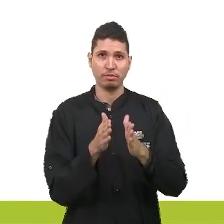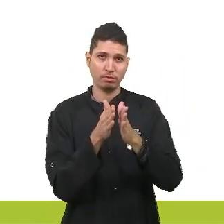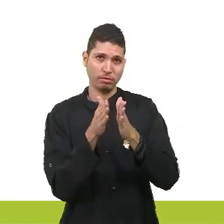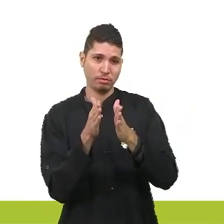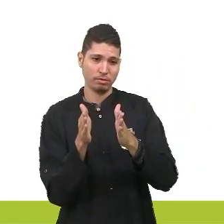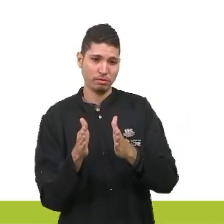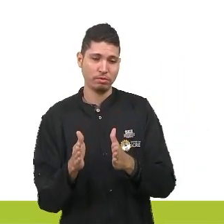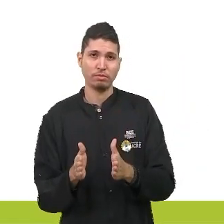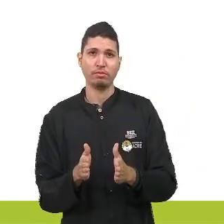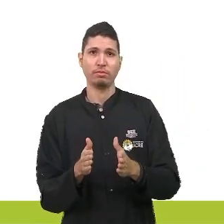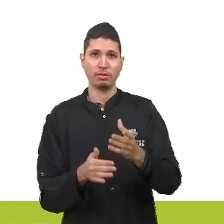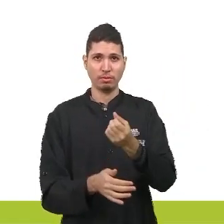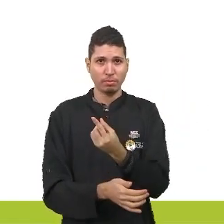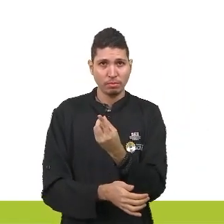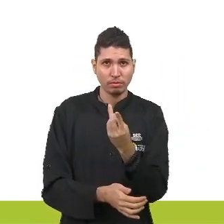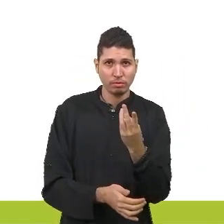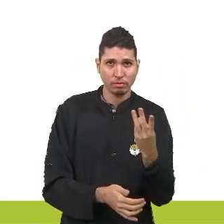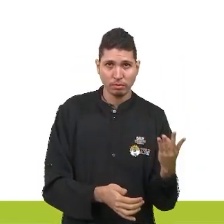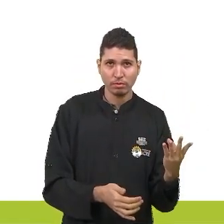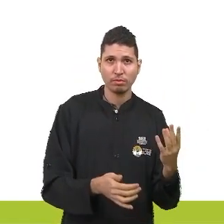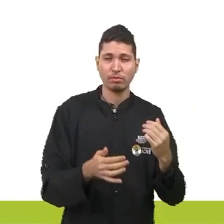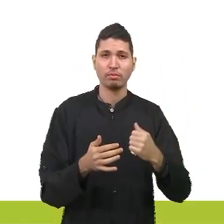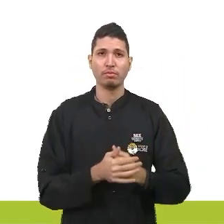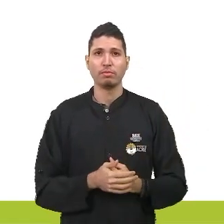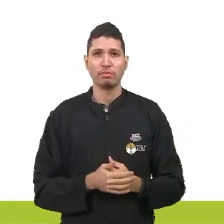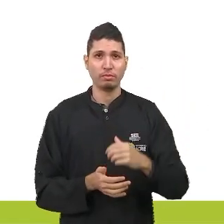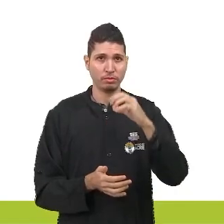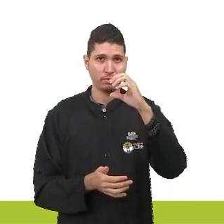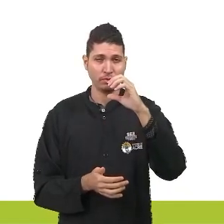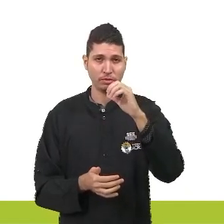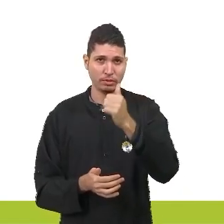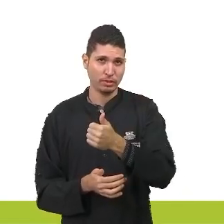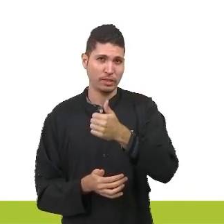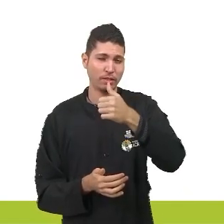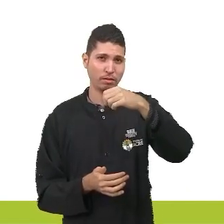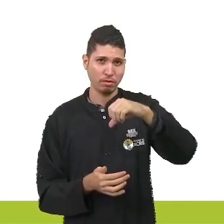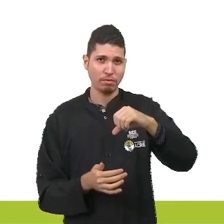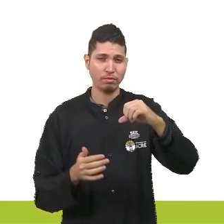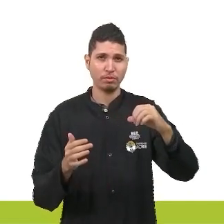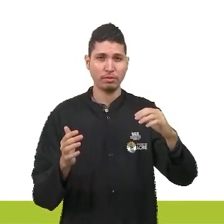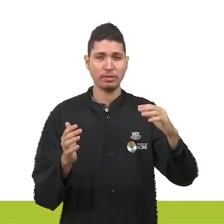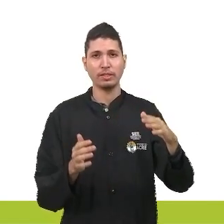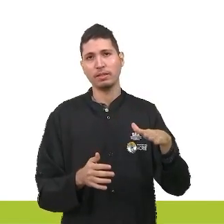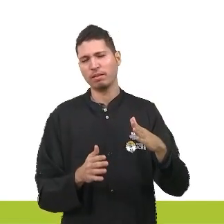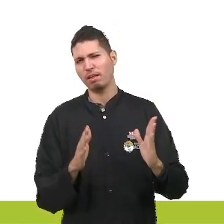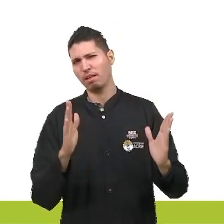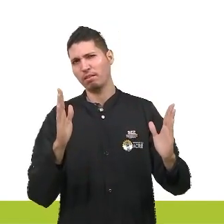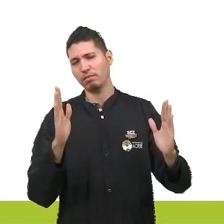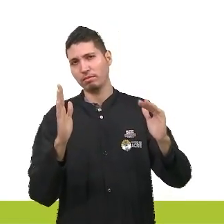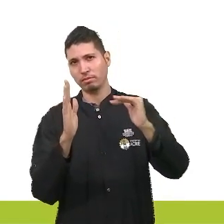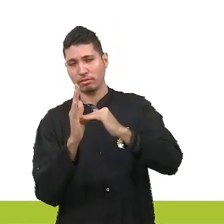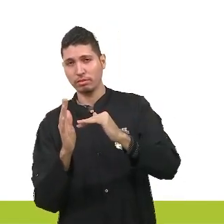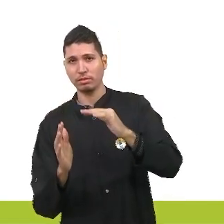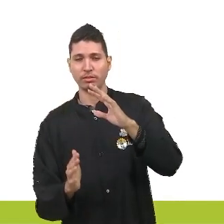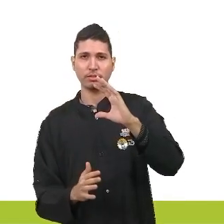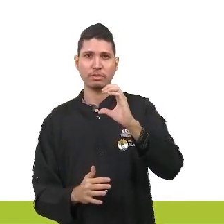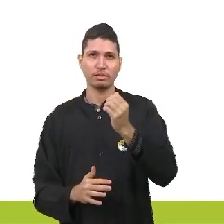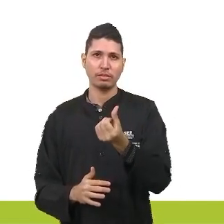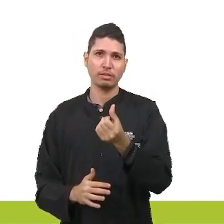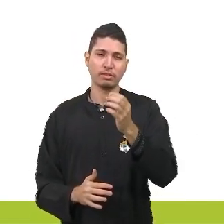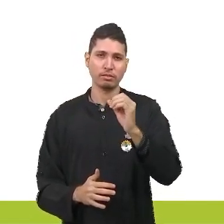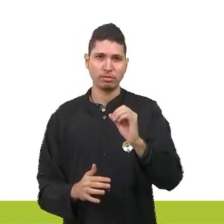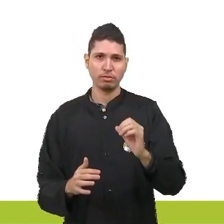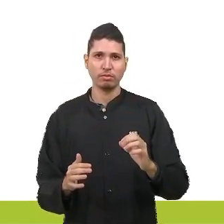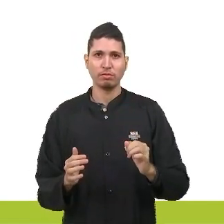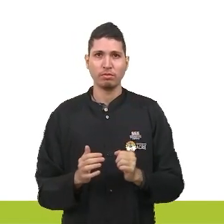de pessoas ali está na primeira fase. Dos 19, 18 aos 60 anos, nós temos a aglomerado